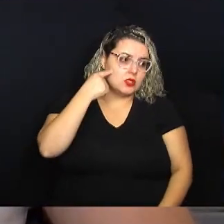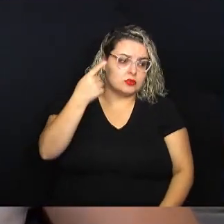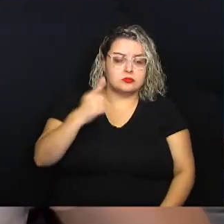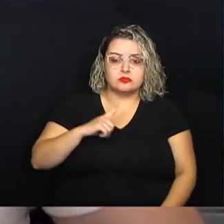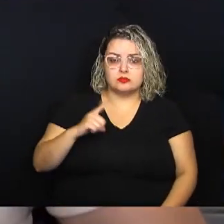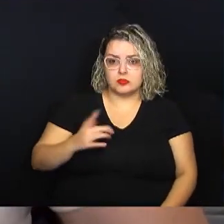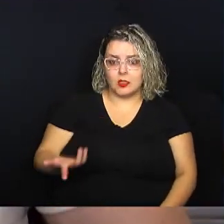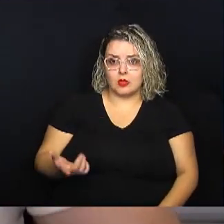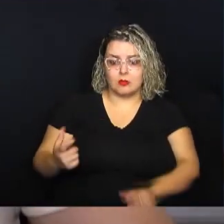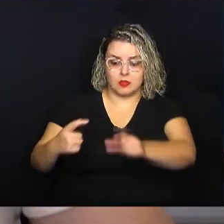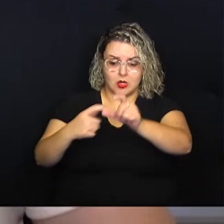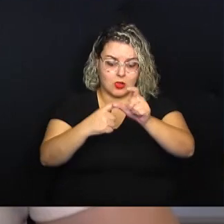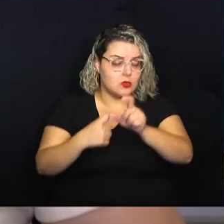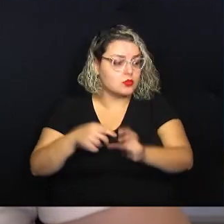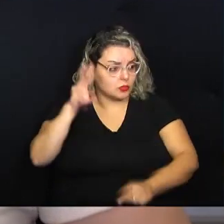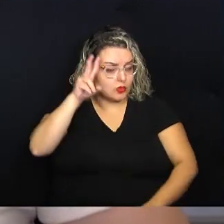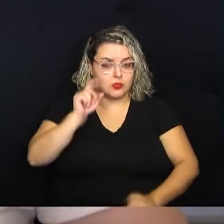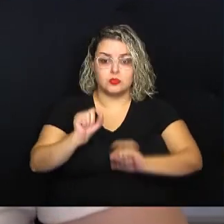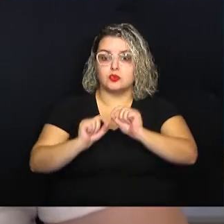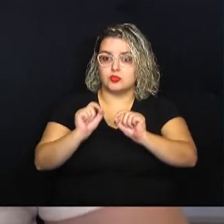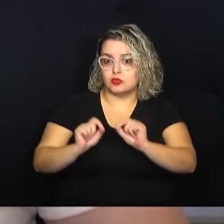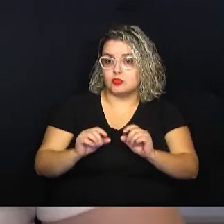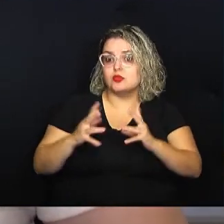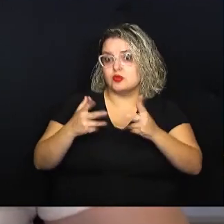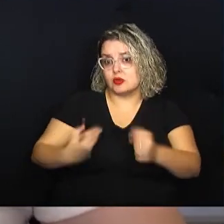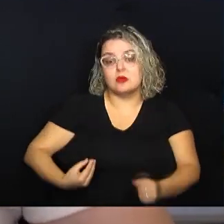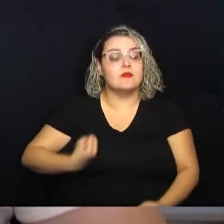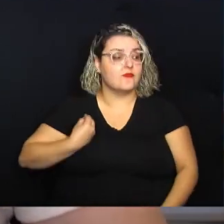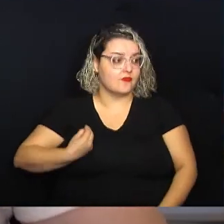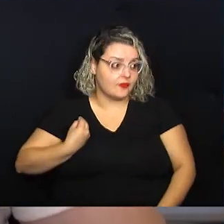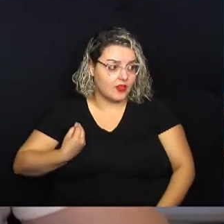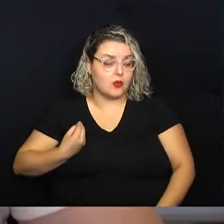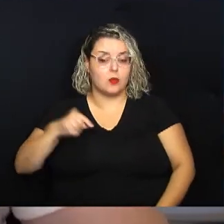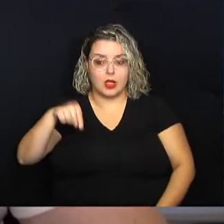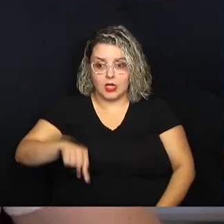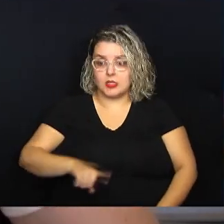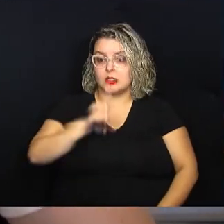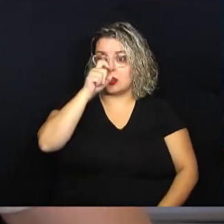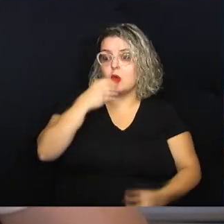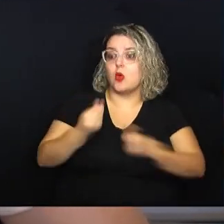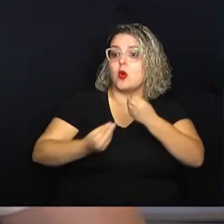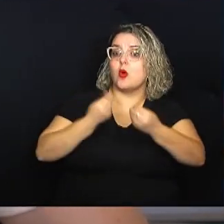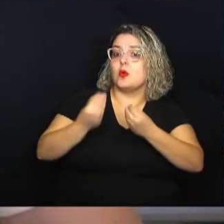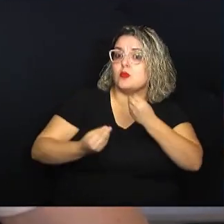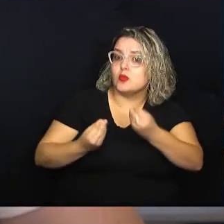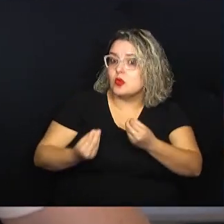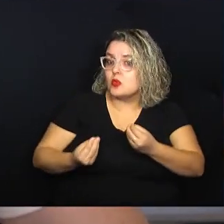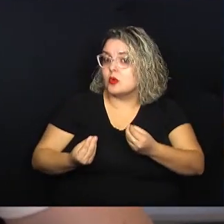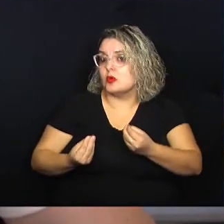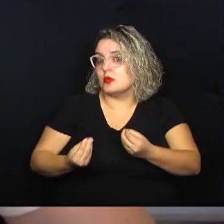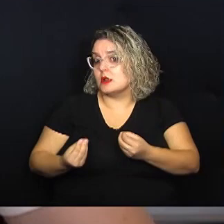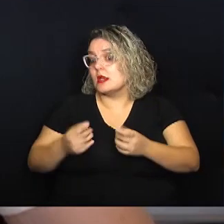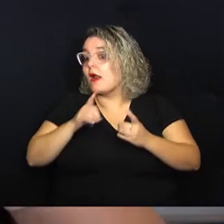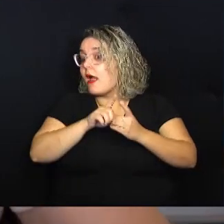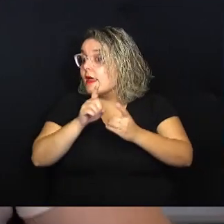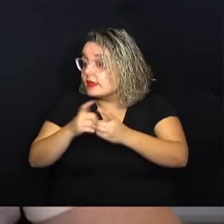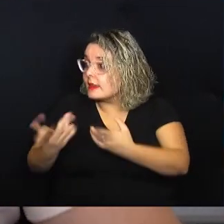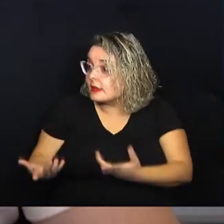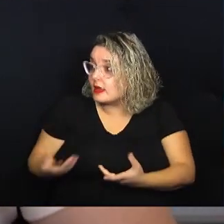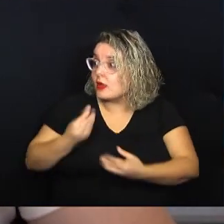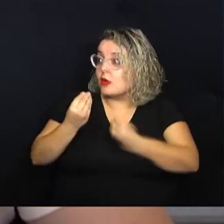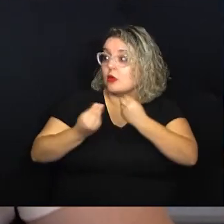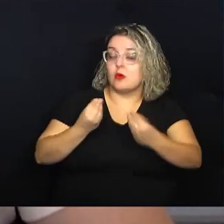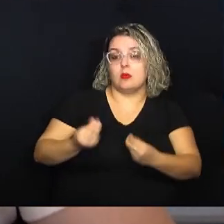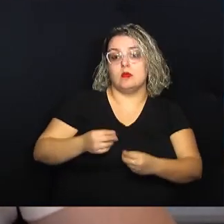história em quadrinhos sobre o que ele já vivenciou nesse ambulatório, né? Como que ele atendeu esses pacientes, como que são esses pacientes